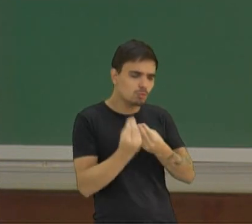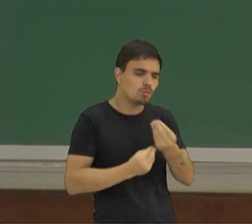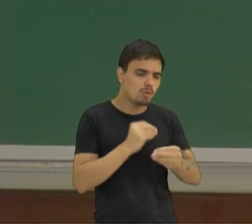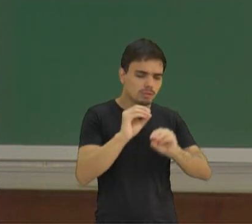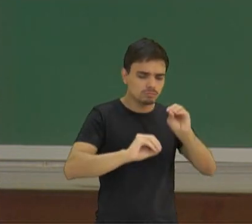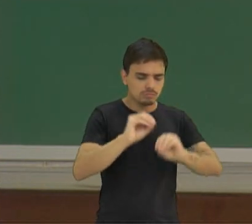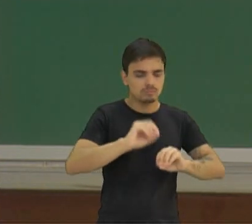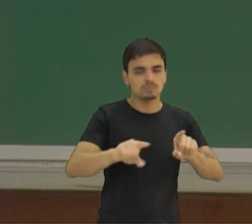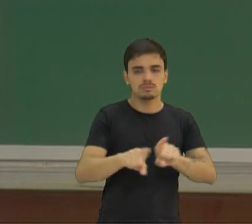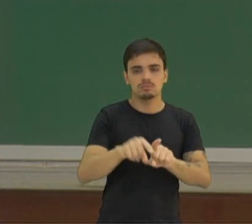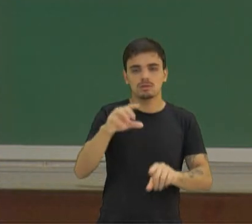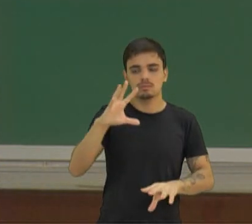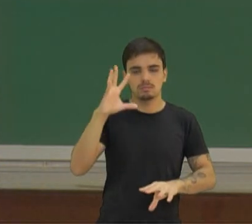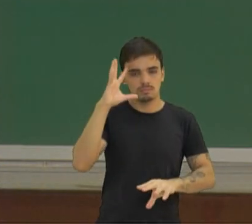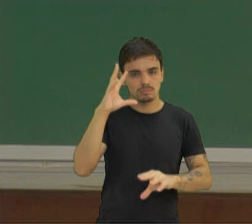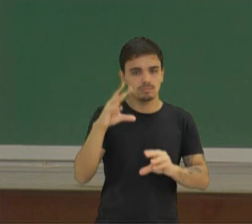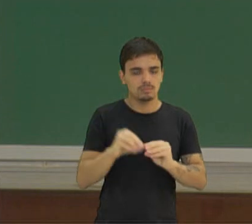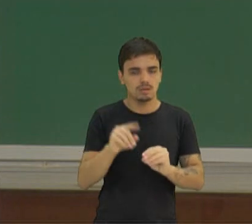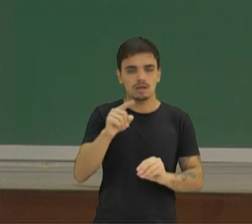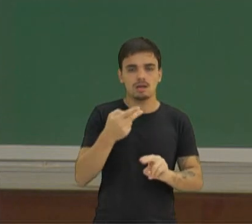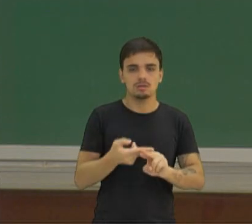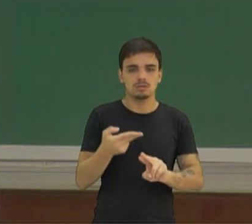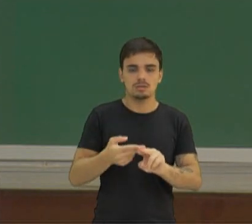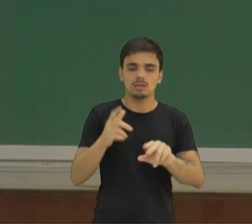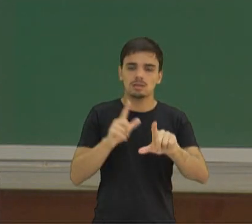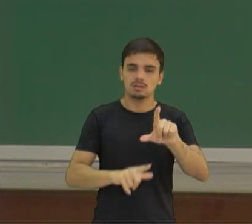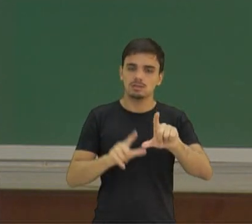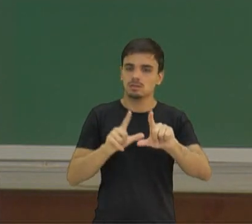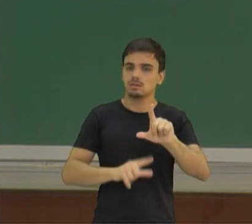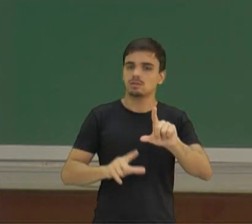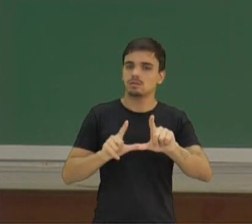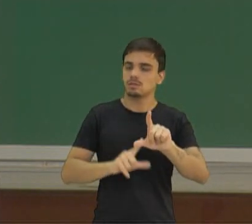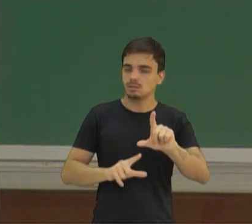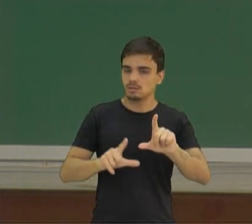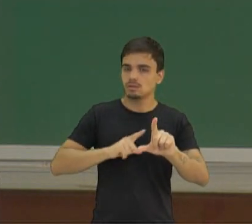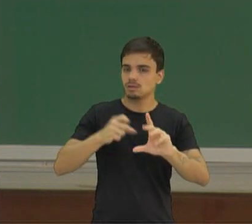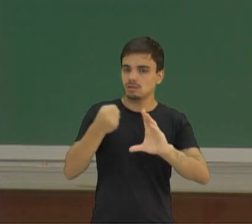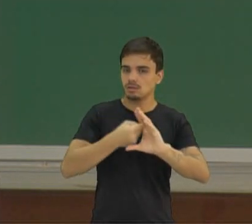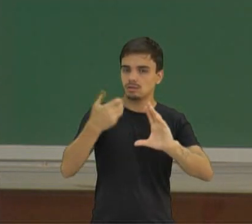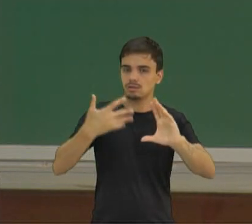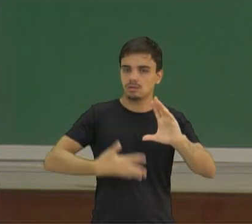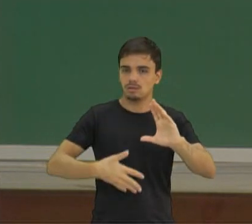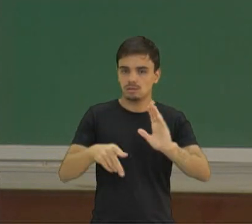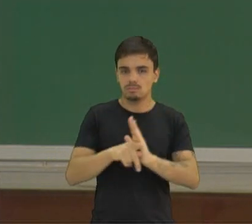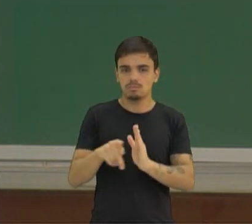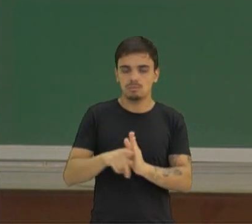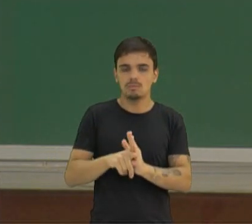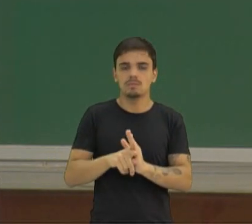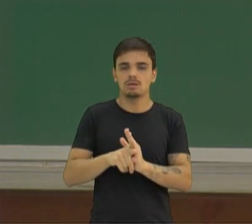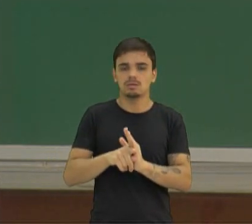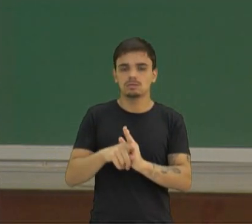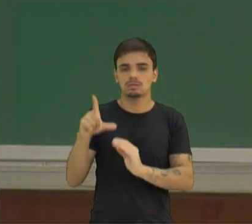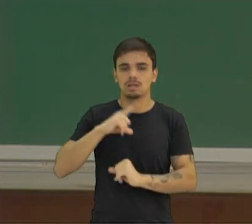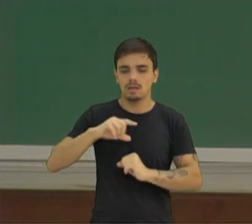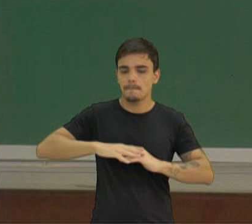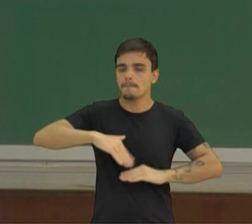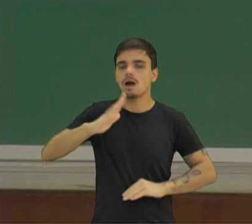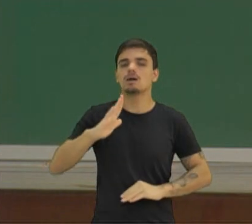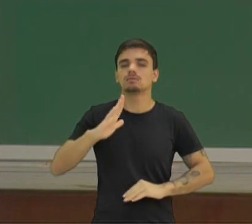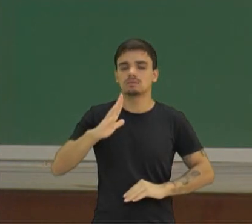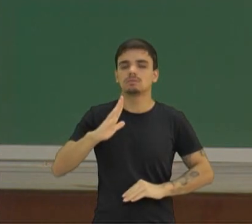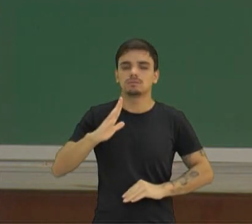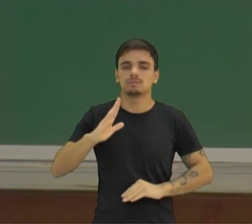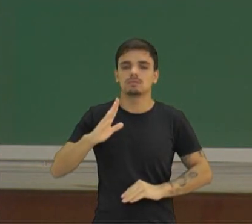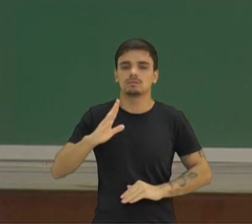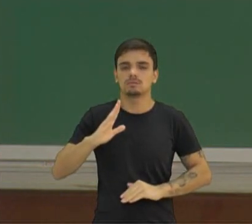entendermos a probabilidade ela é utilizada a letra da característica recessiva aquela que